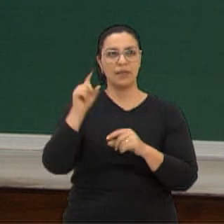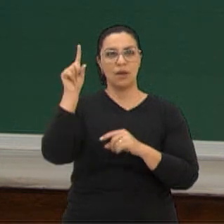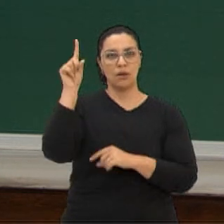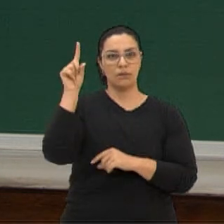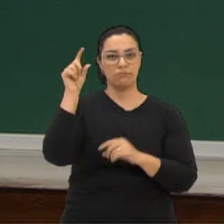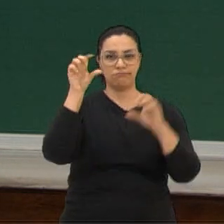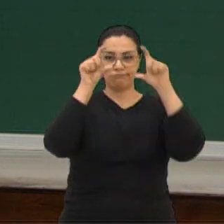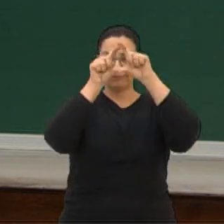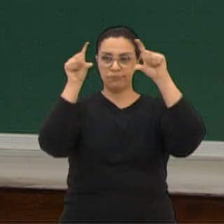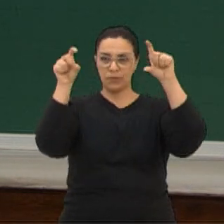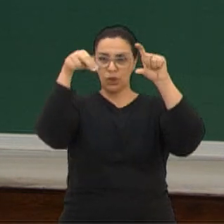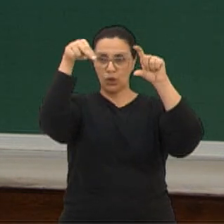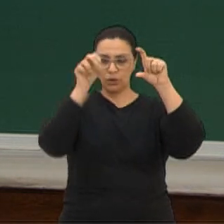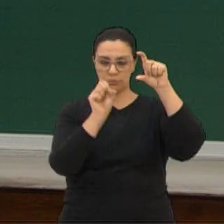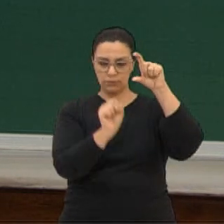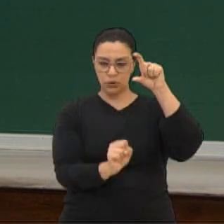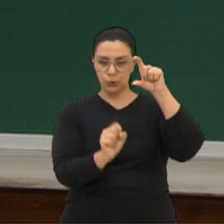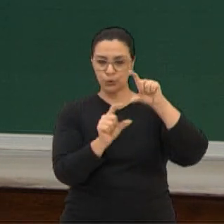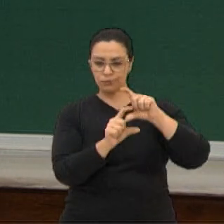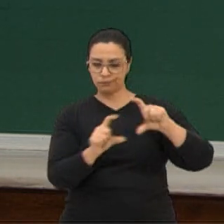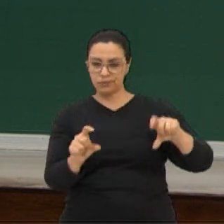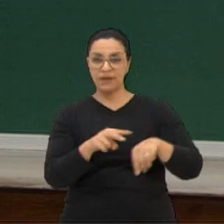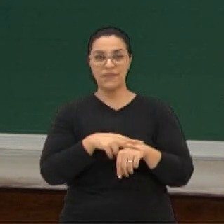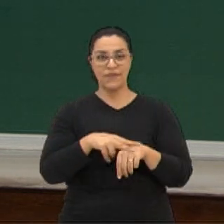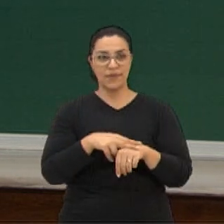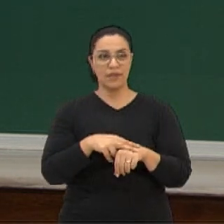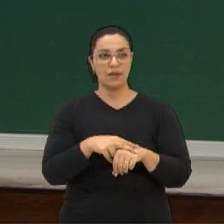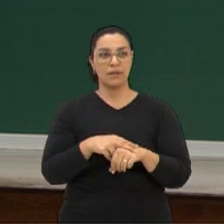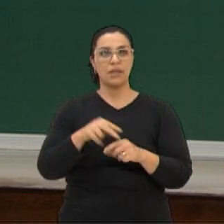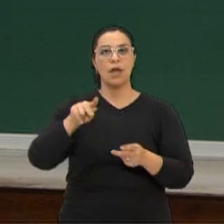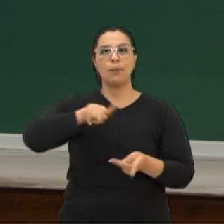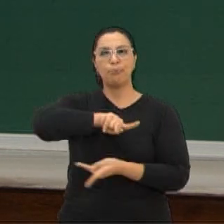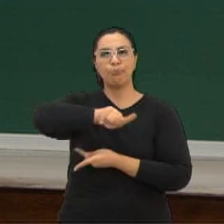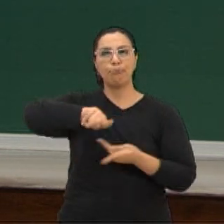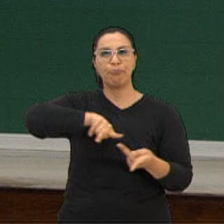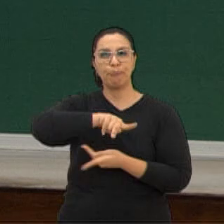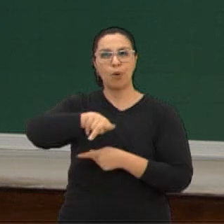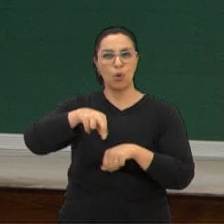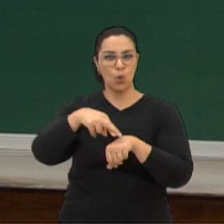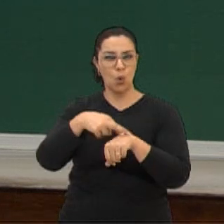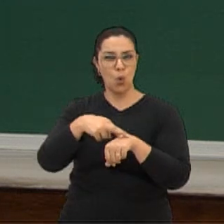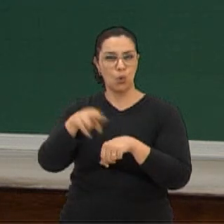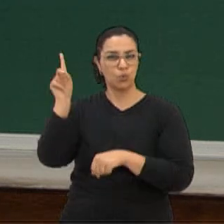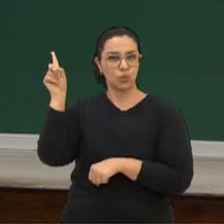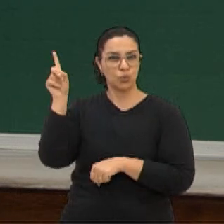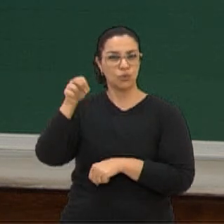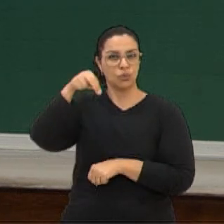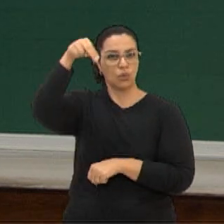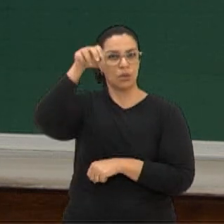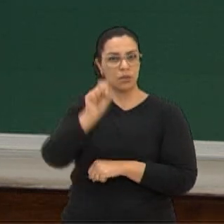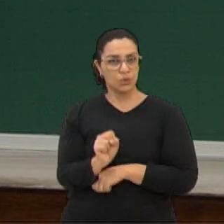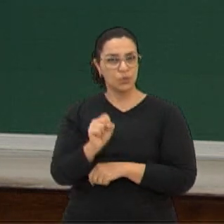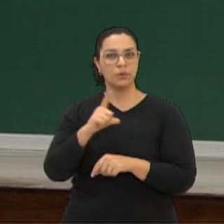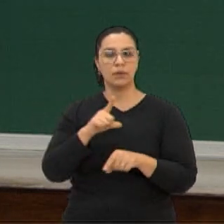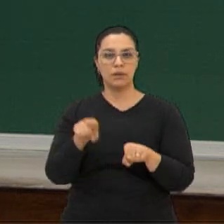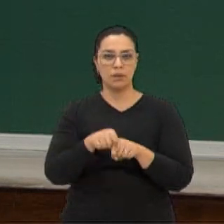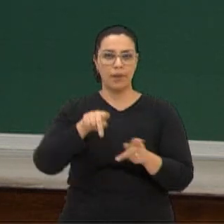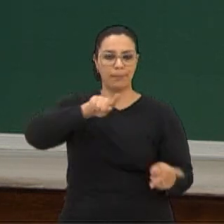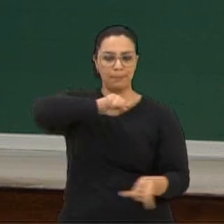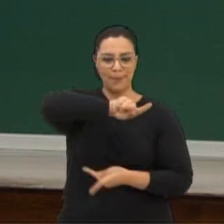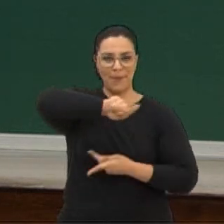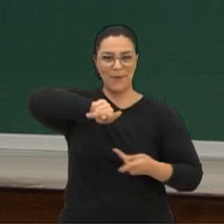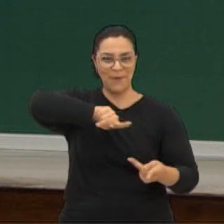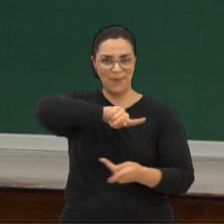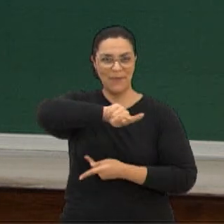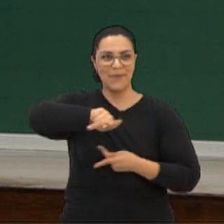respectivamente no hemisfério norte e no hemisfério sul, e as zonas polares, norte e sul, localizada